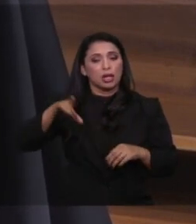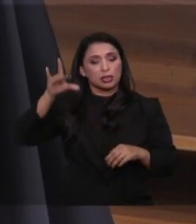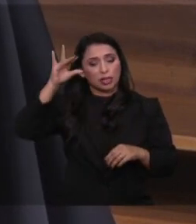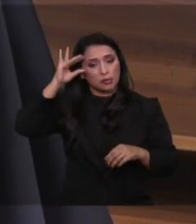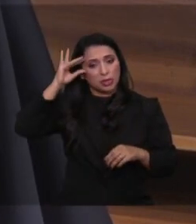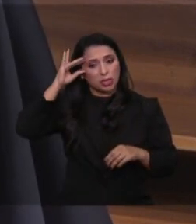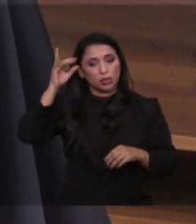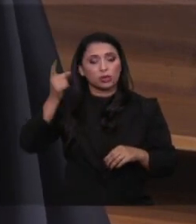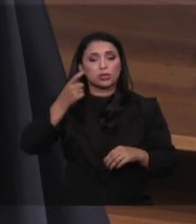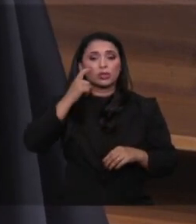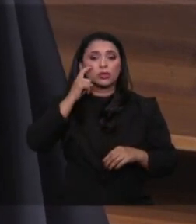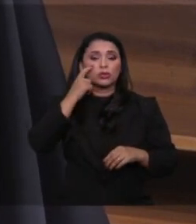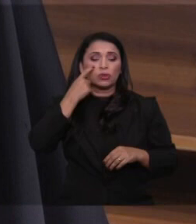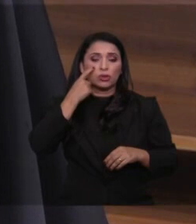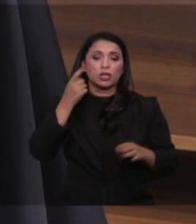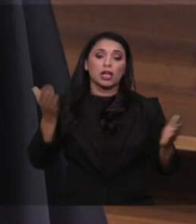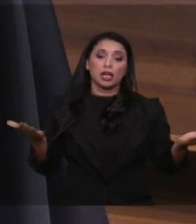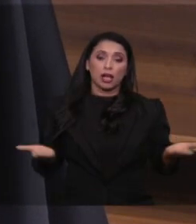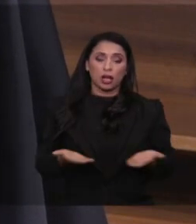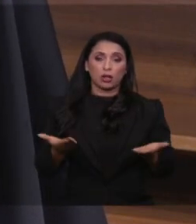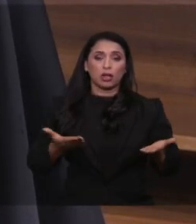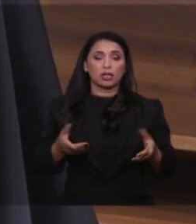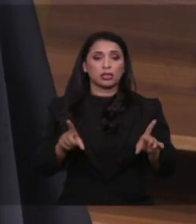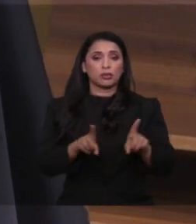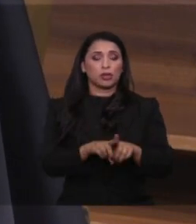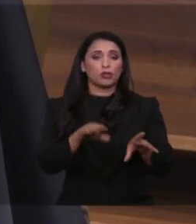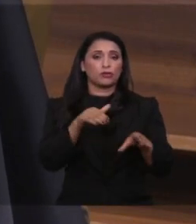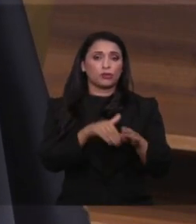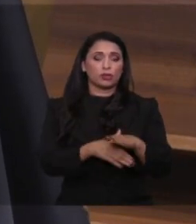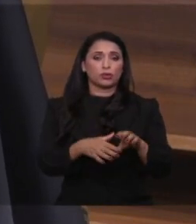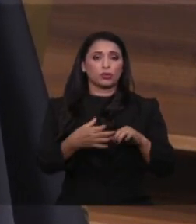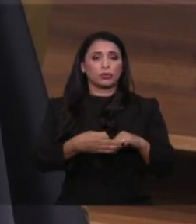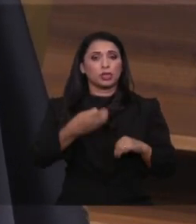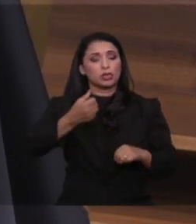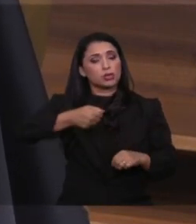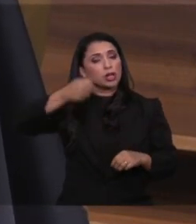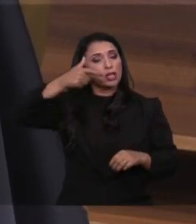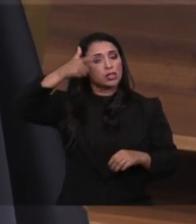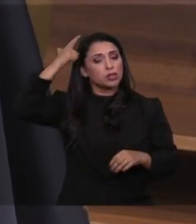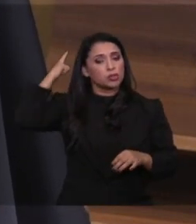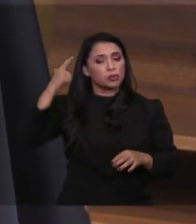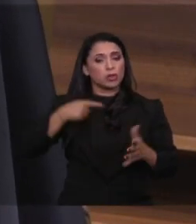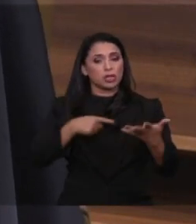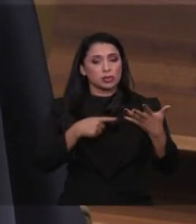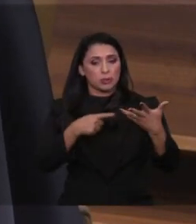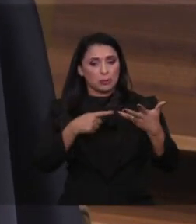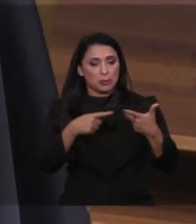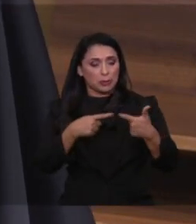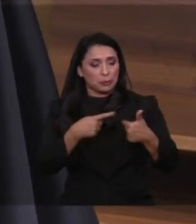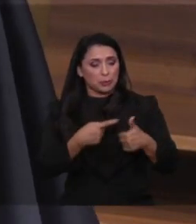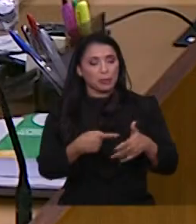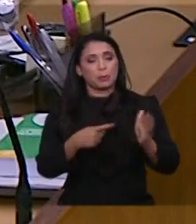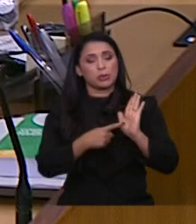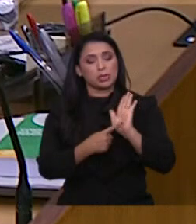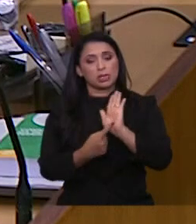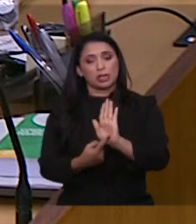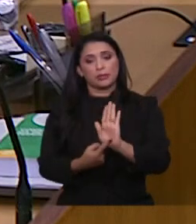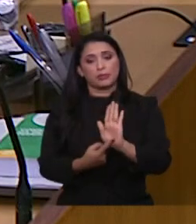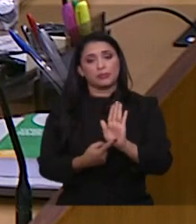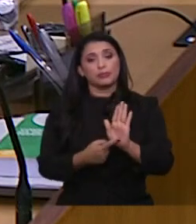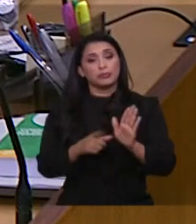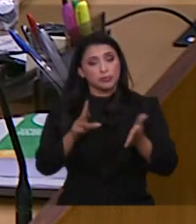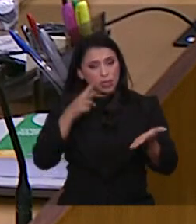hoje pelo brilhante voto também do ministro Alexandre de Moraes, com os fundamentos trazidos. Mas vejam, eu vou